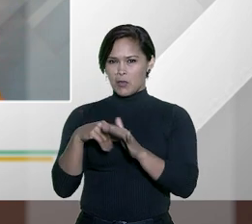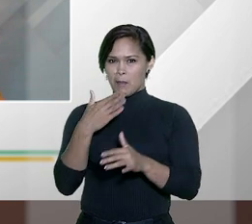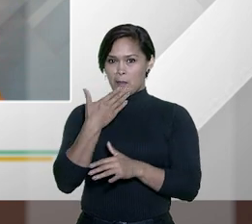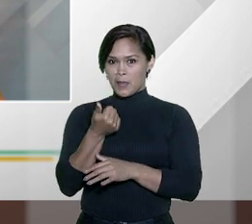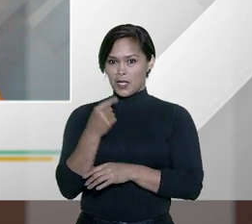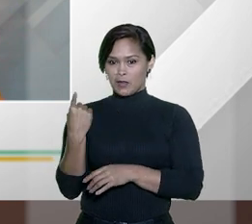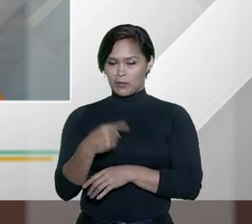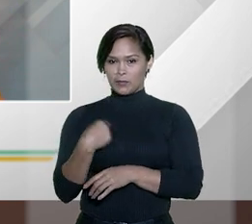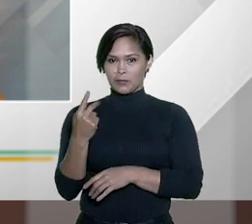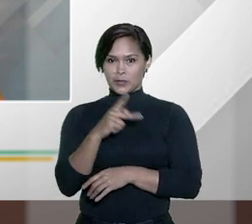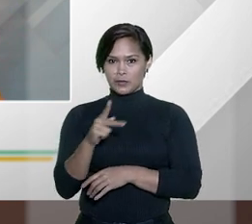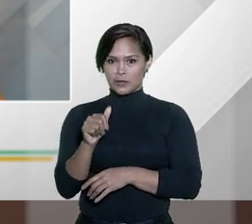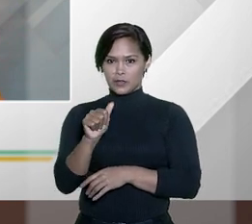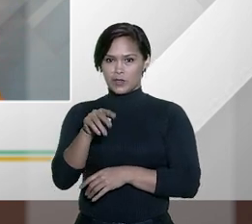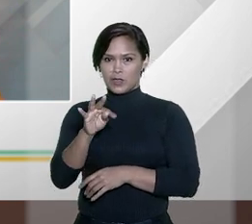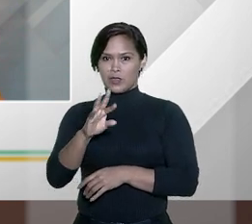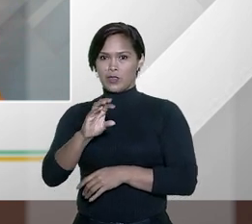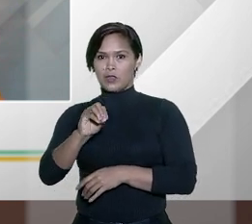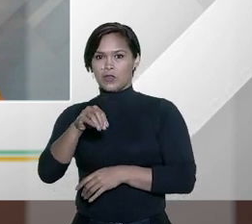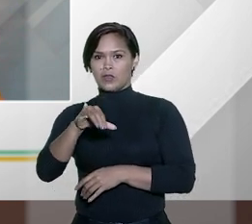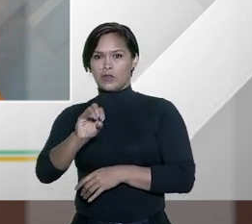pouco melhor para a gente, professor Antônio?